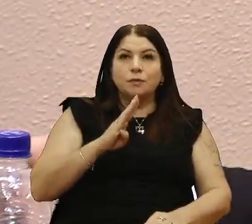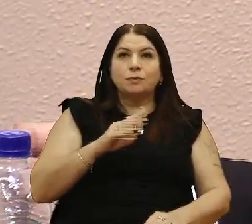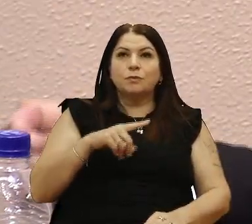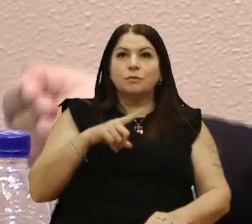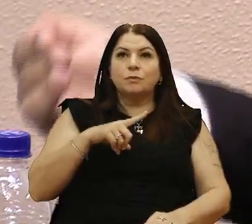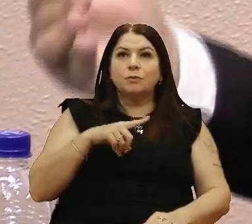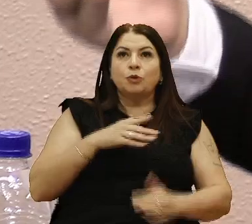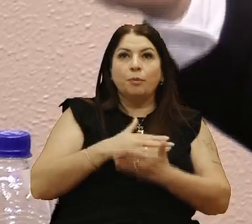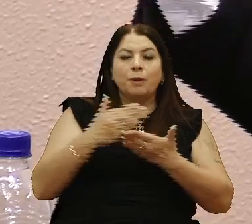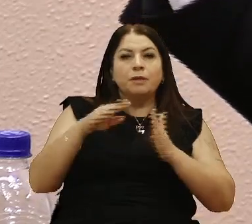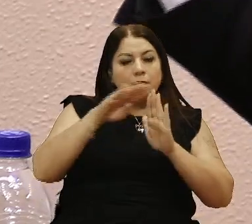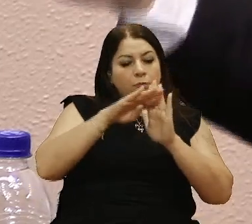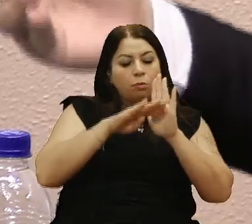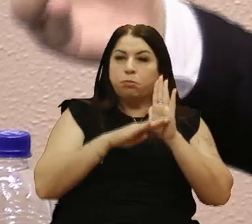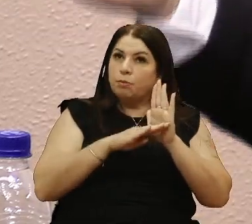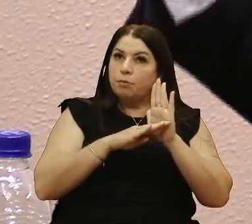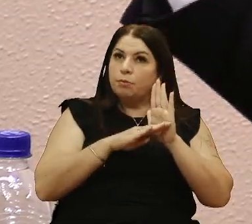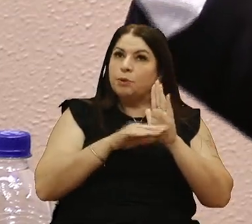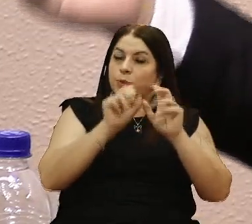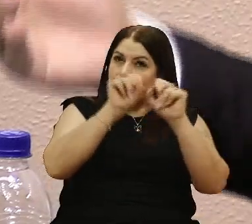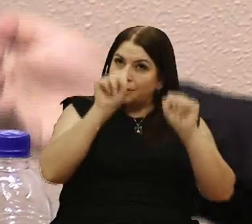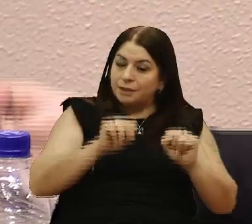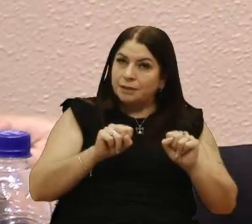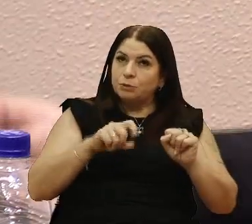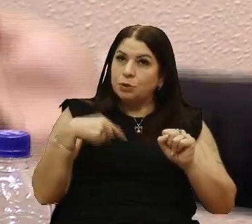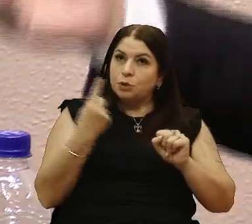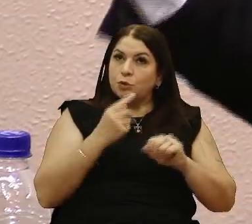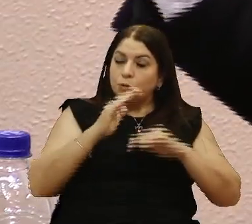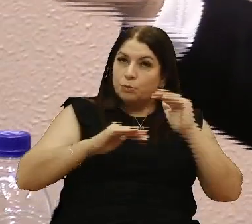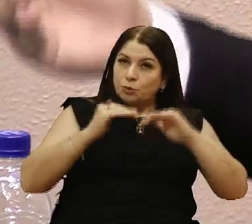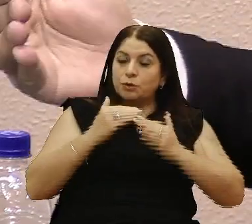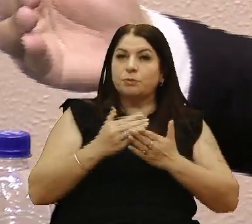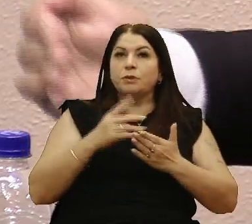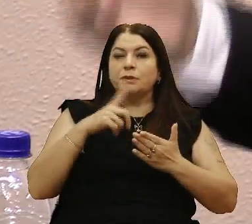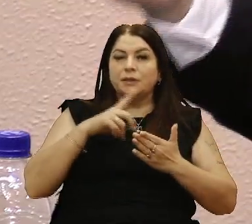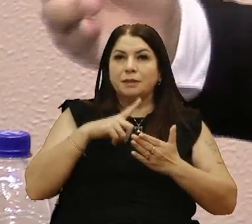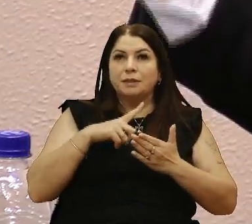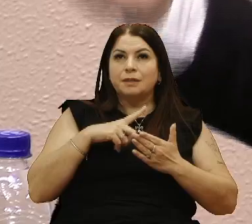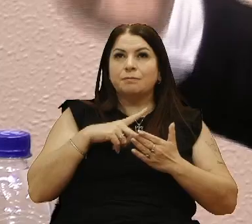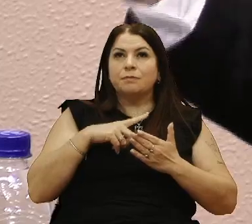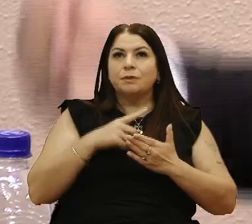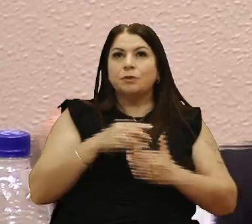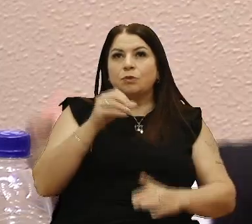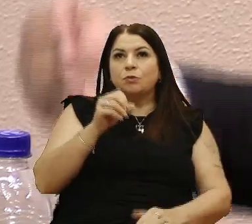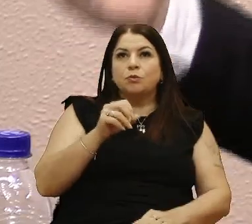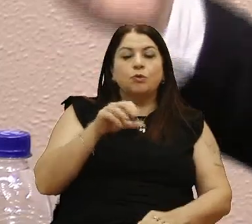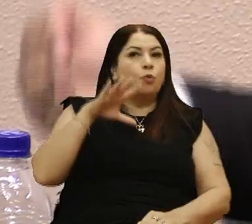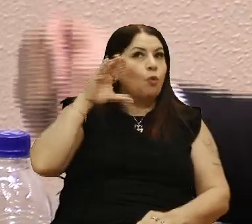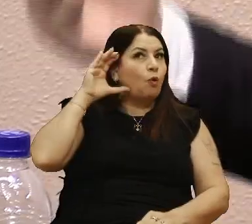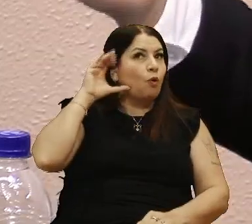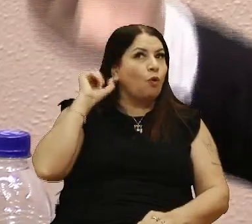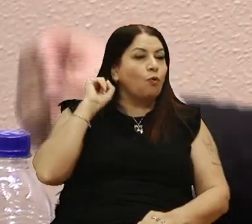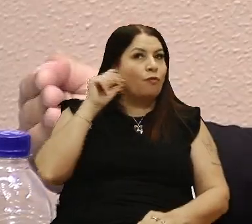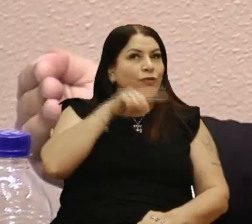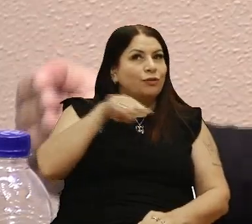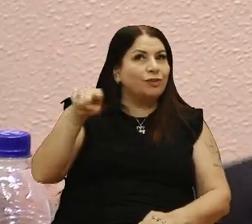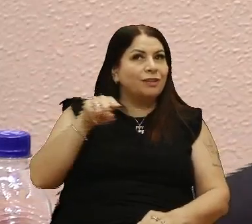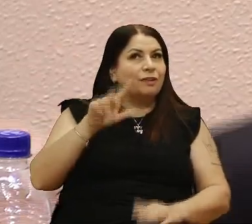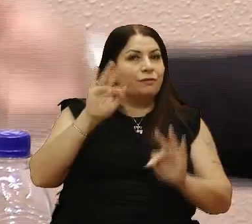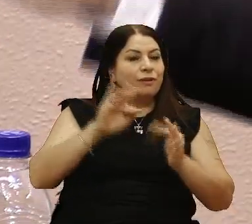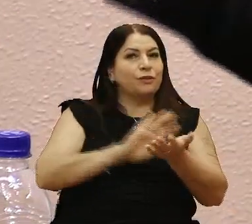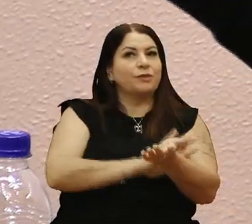um protocolo, e com o sistema que nós implantamos, nós teremos uma ouvidoria